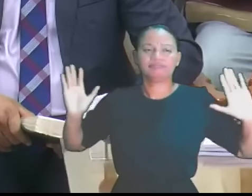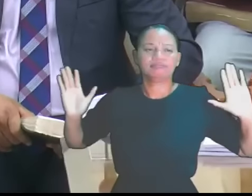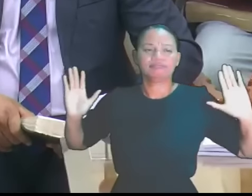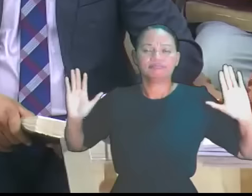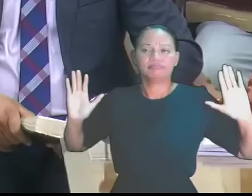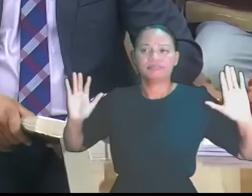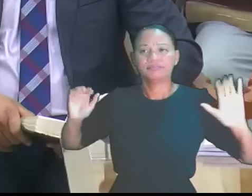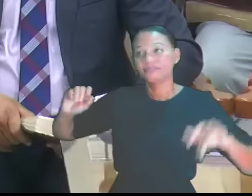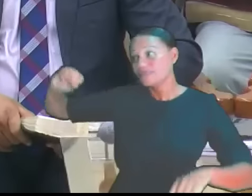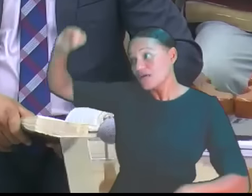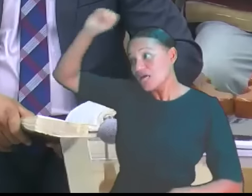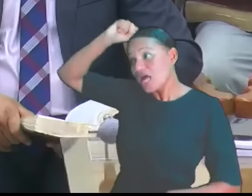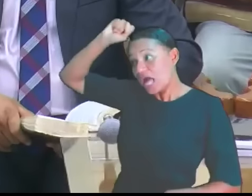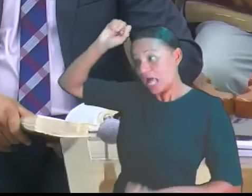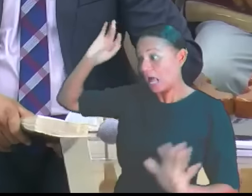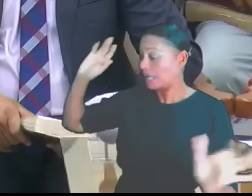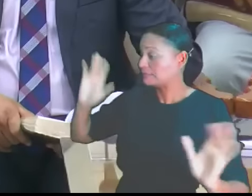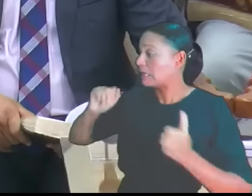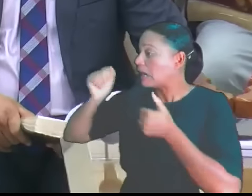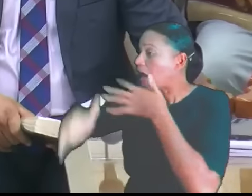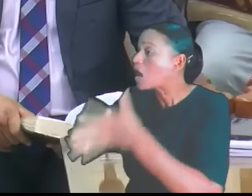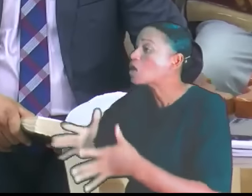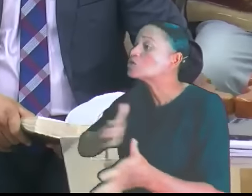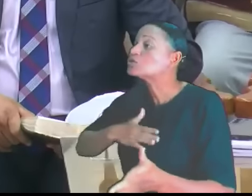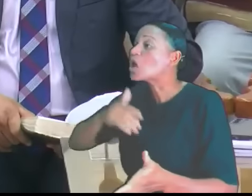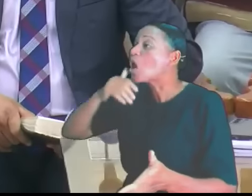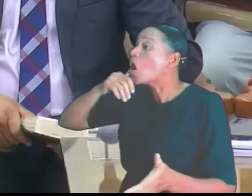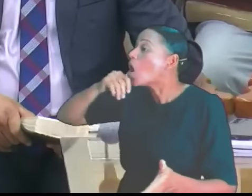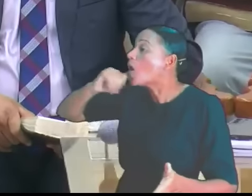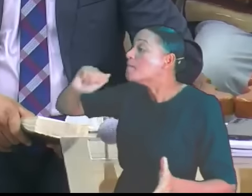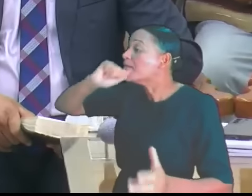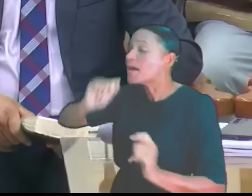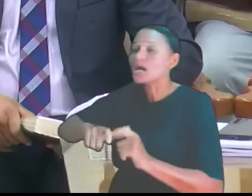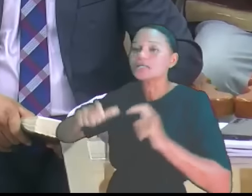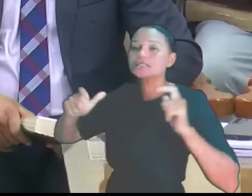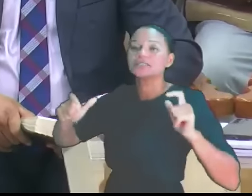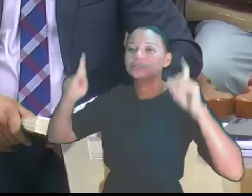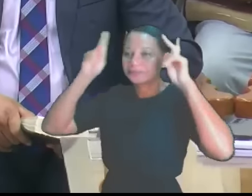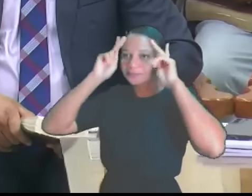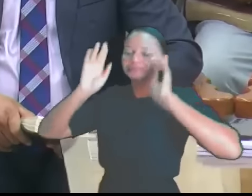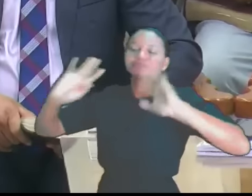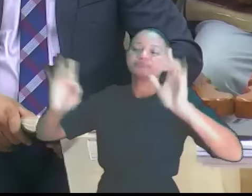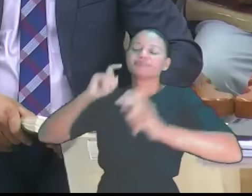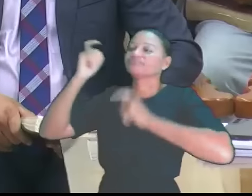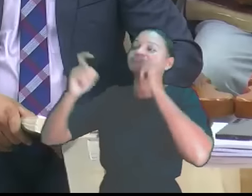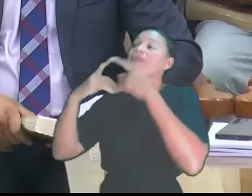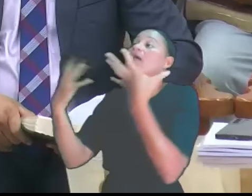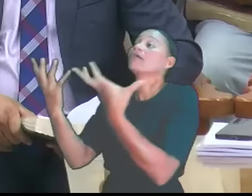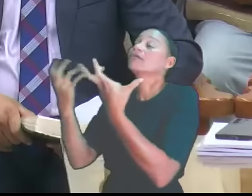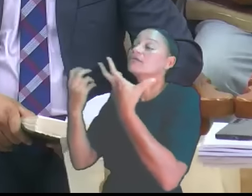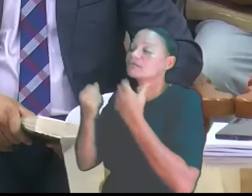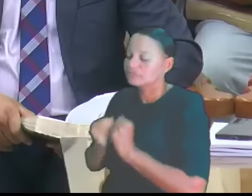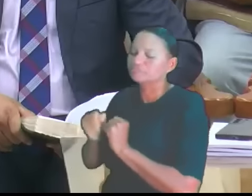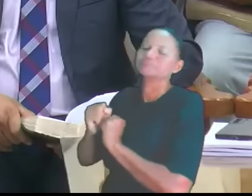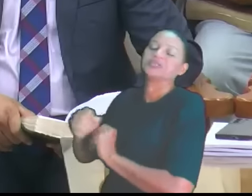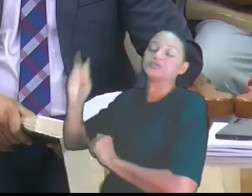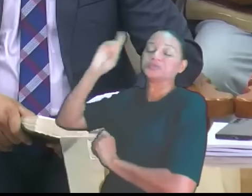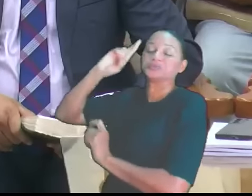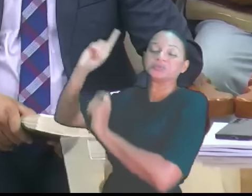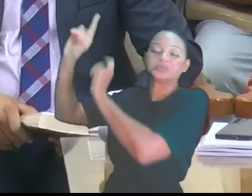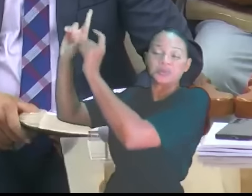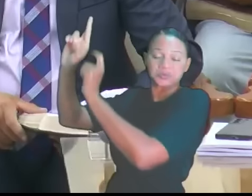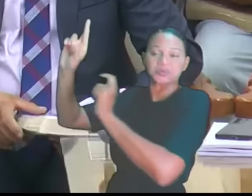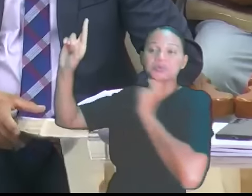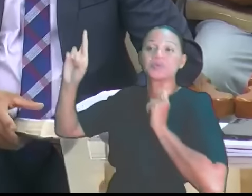Sara disse: eu sou mãe de príncipe. Mas cadê? Cadê a senhora? Nunca gerou ninguém? Não importa, eu recebi uma palavra e o meu